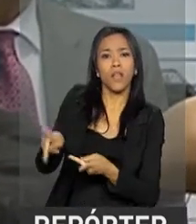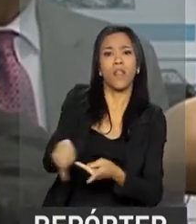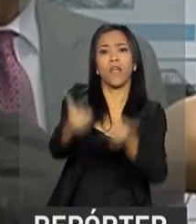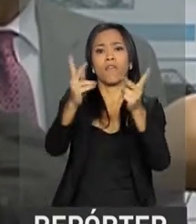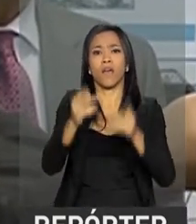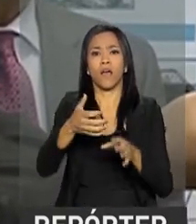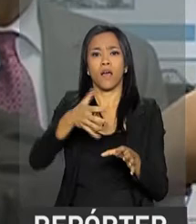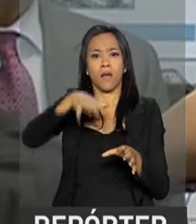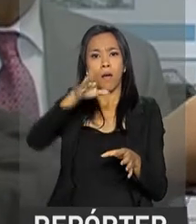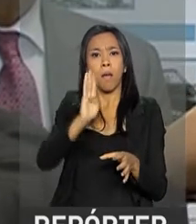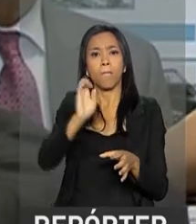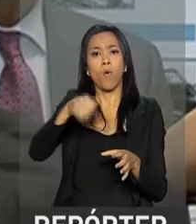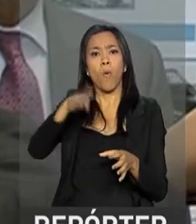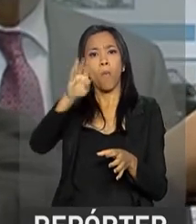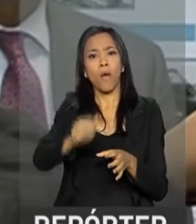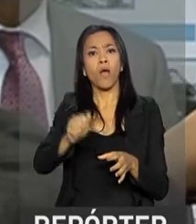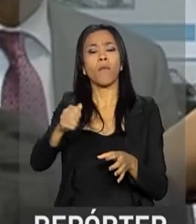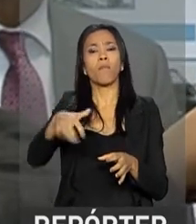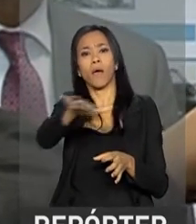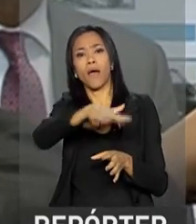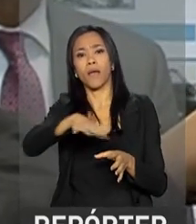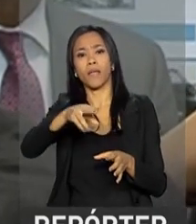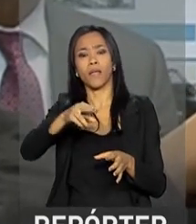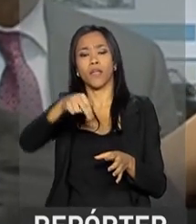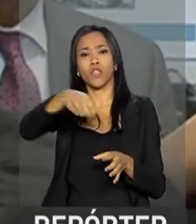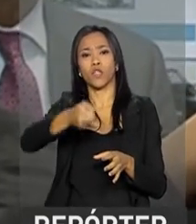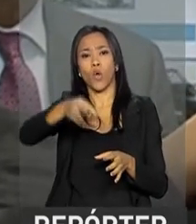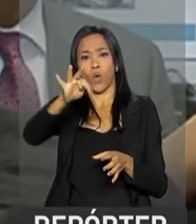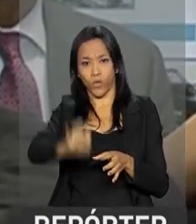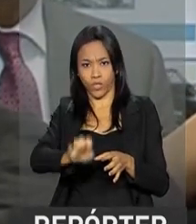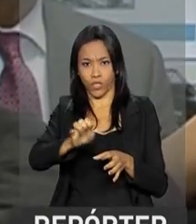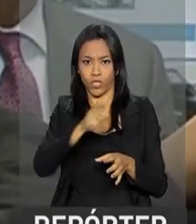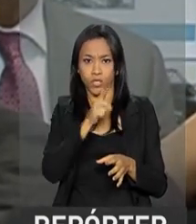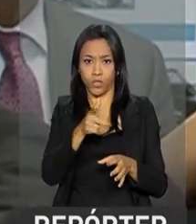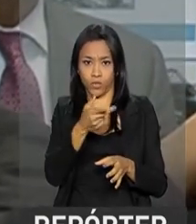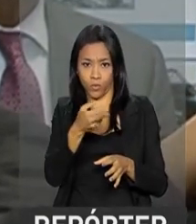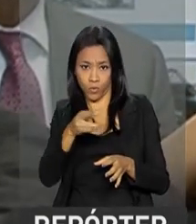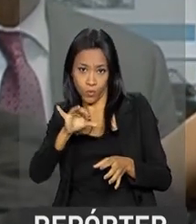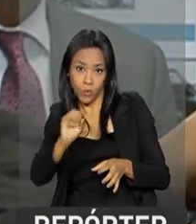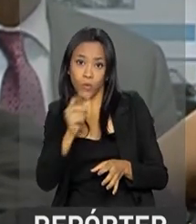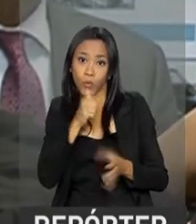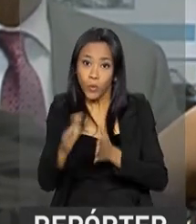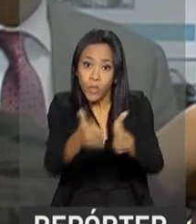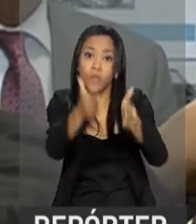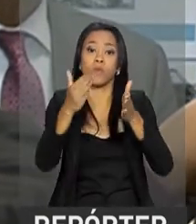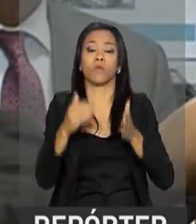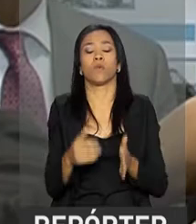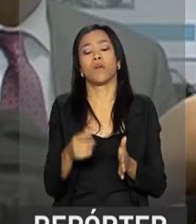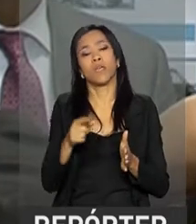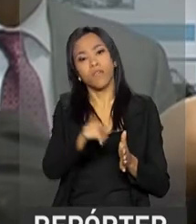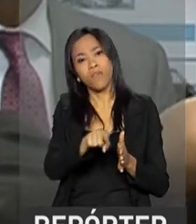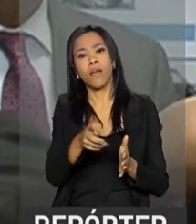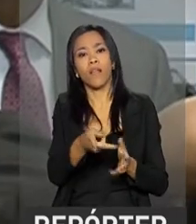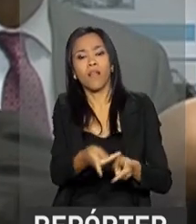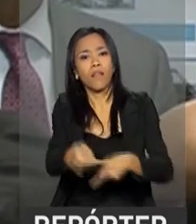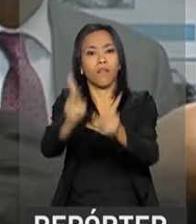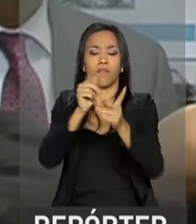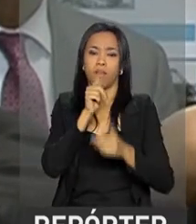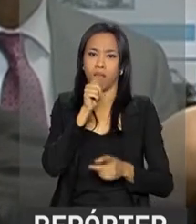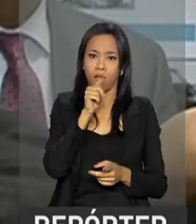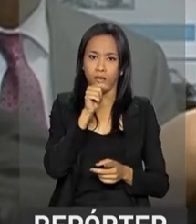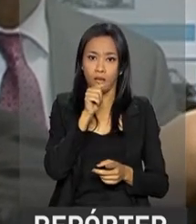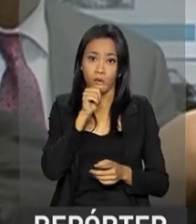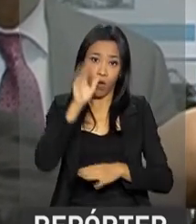bombas para o eixo norte e se o norte e se que permitirá a chegada da água ao